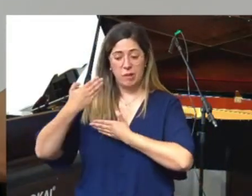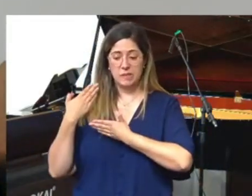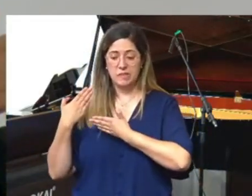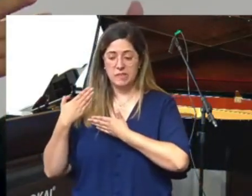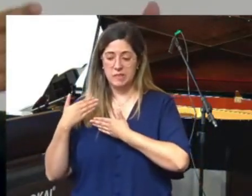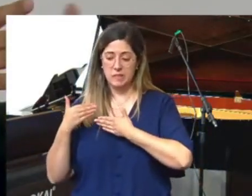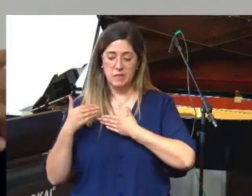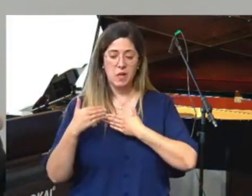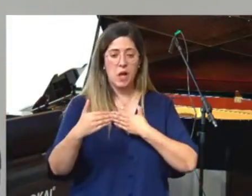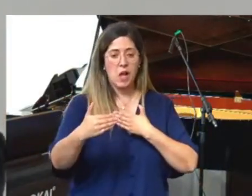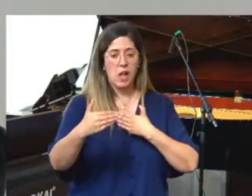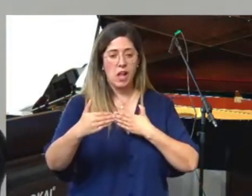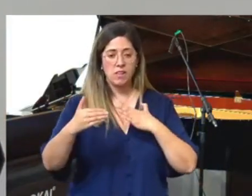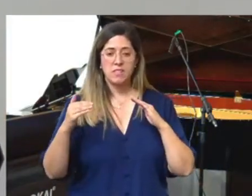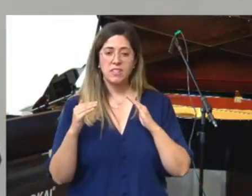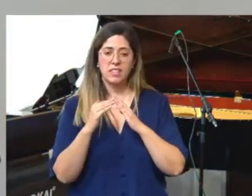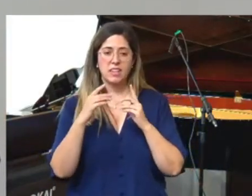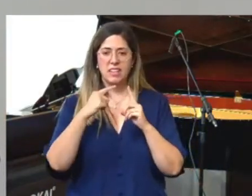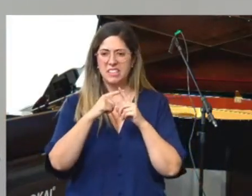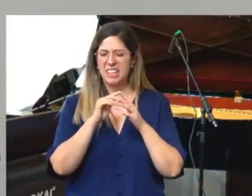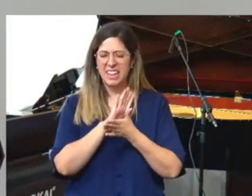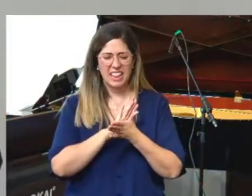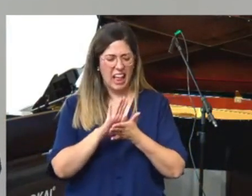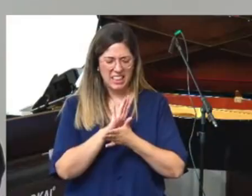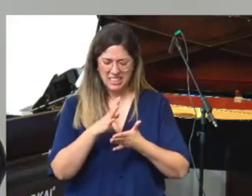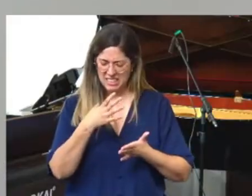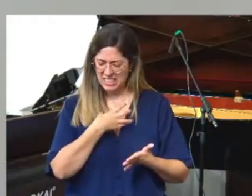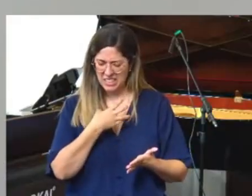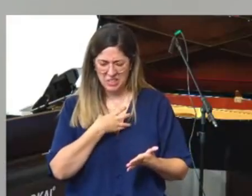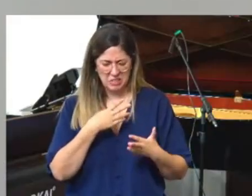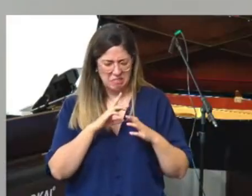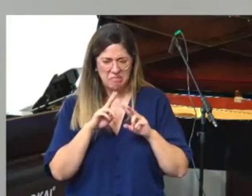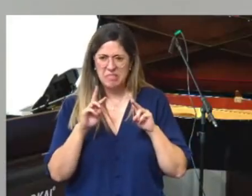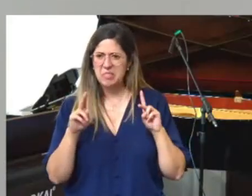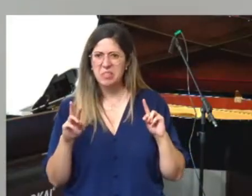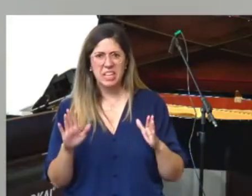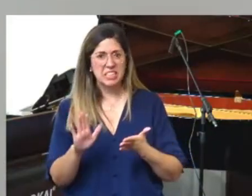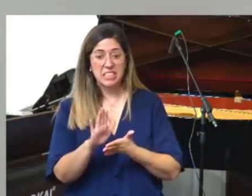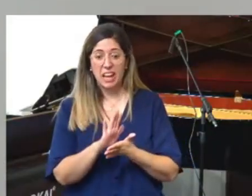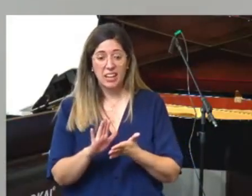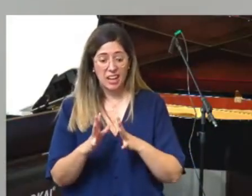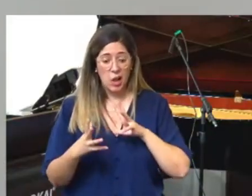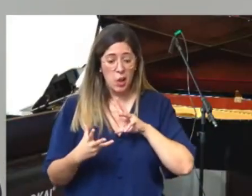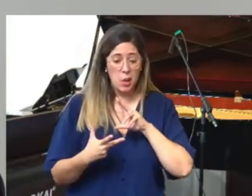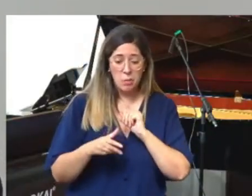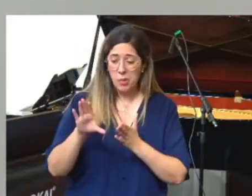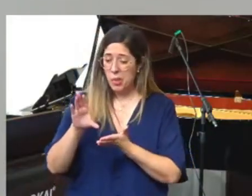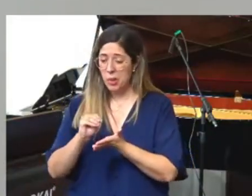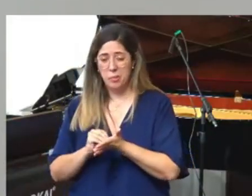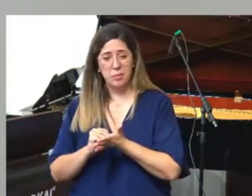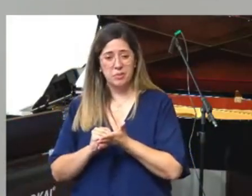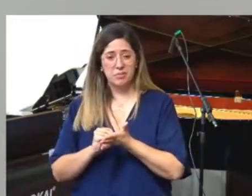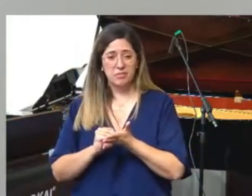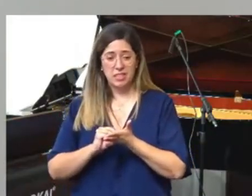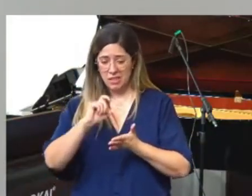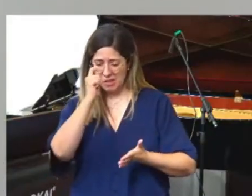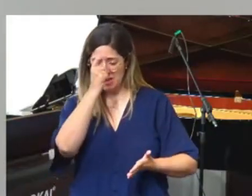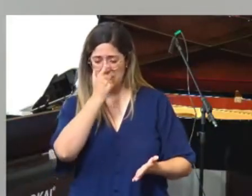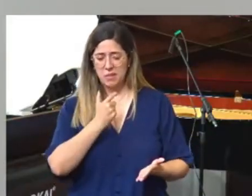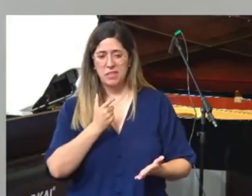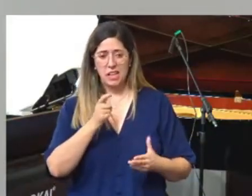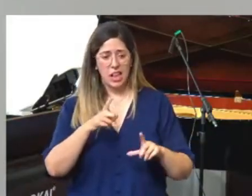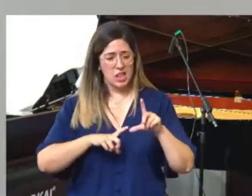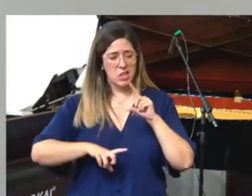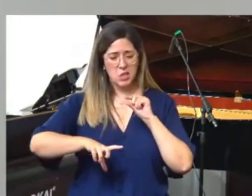antes de estar na igreja. Os meus procedimentos são mundanos. O meu comportamento, as